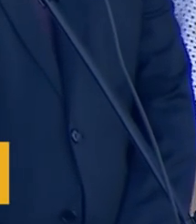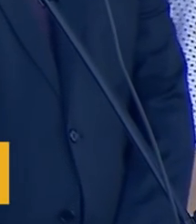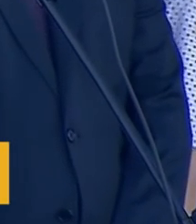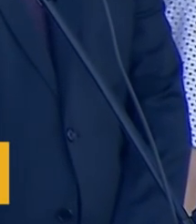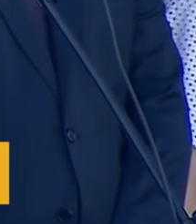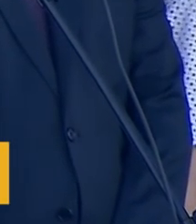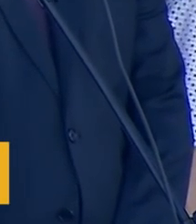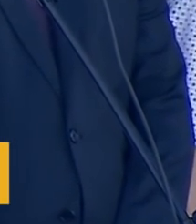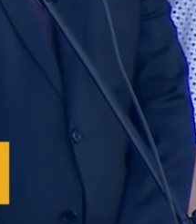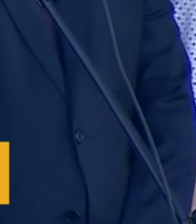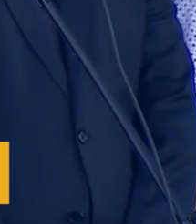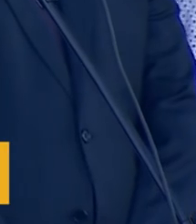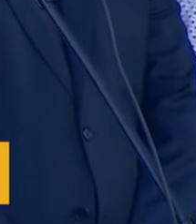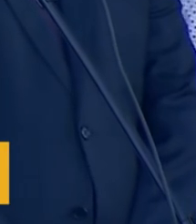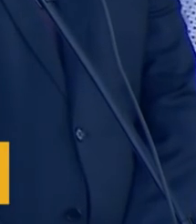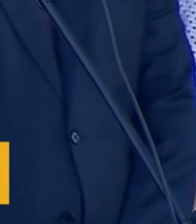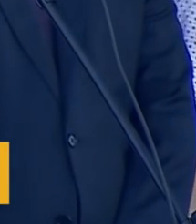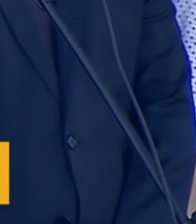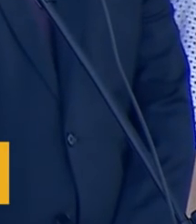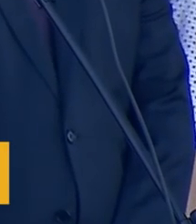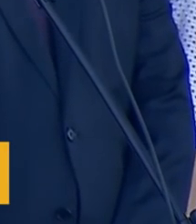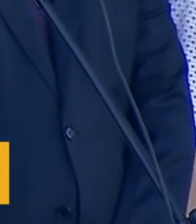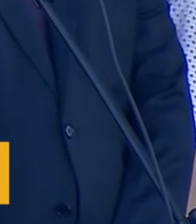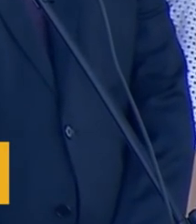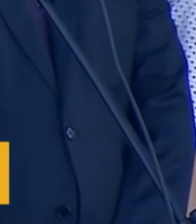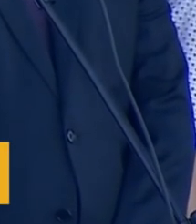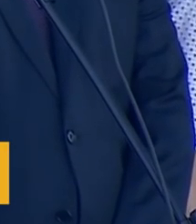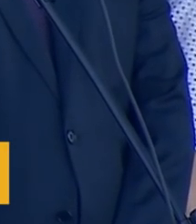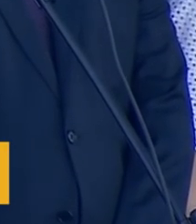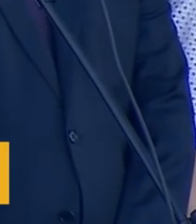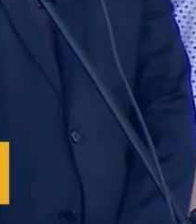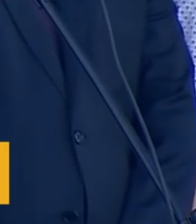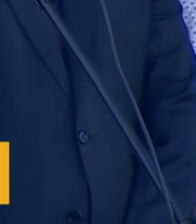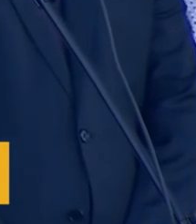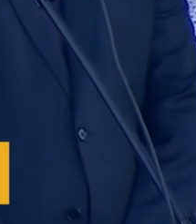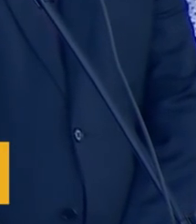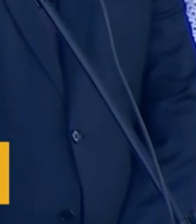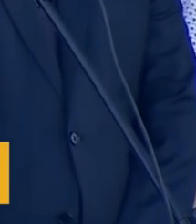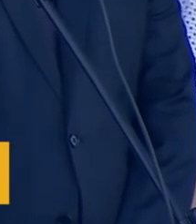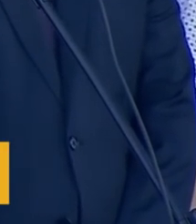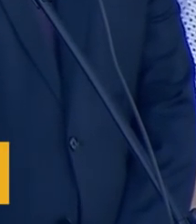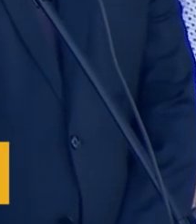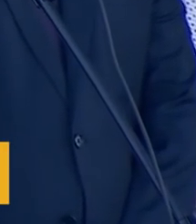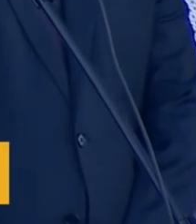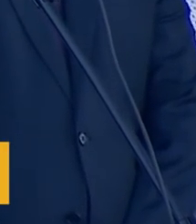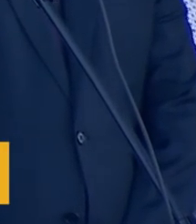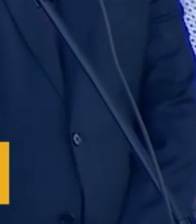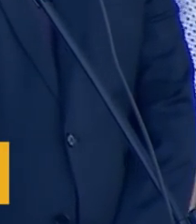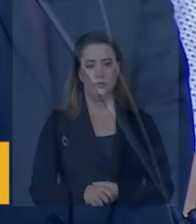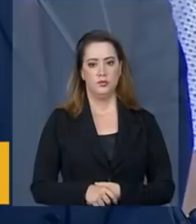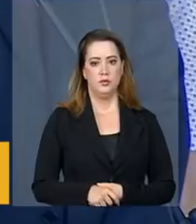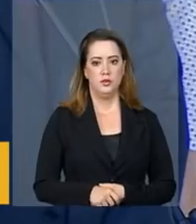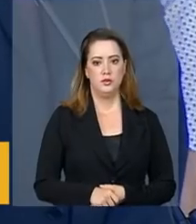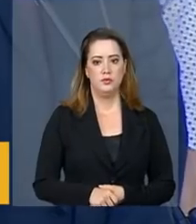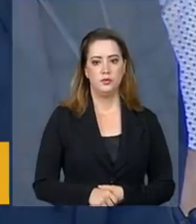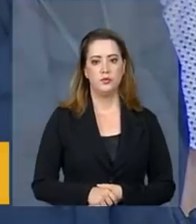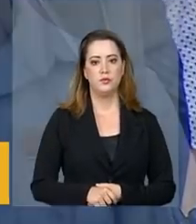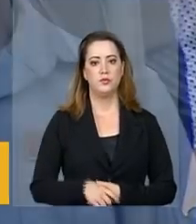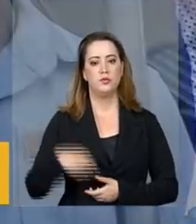Plácidas de um povo heróico brado retumbante, e o sol da liberdade em